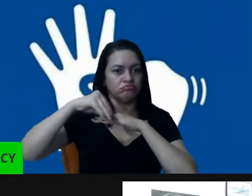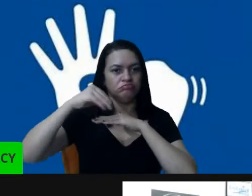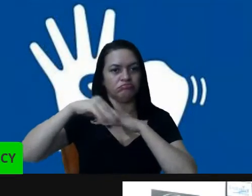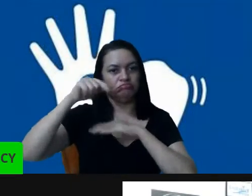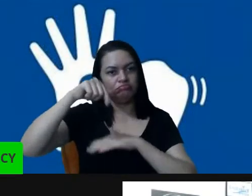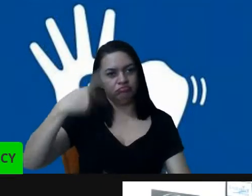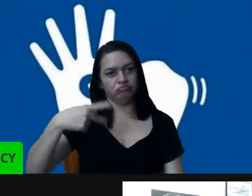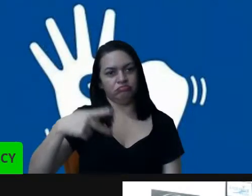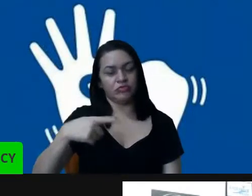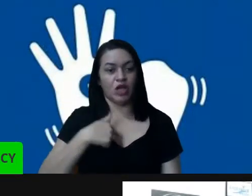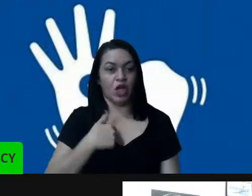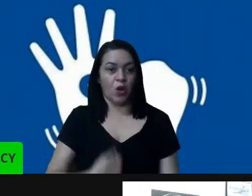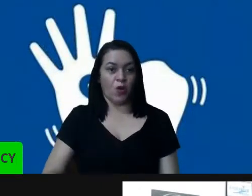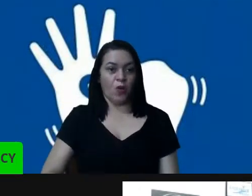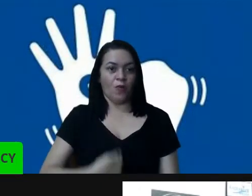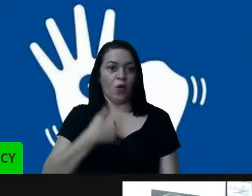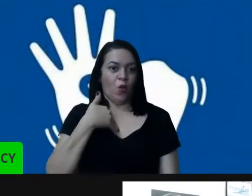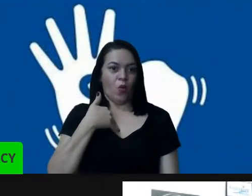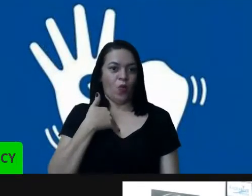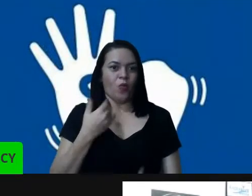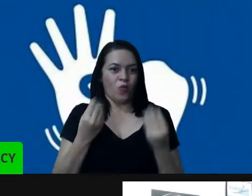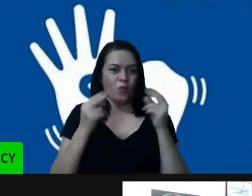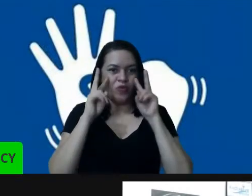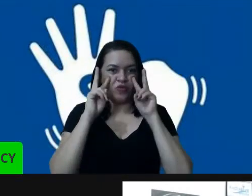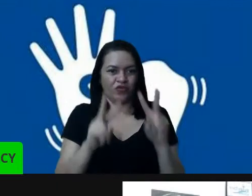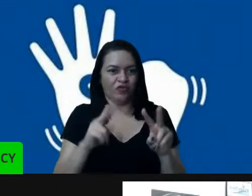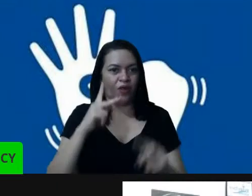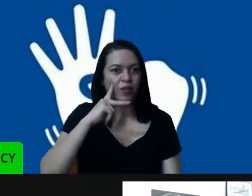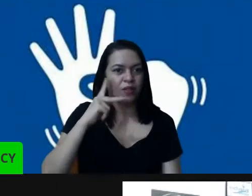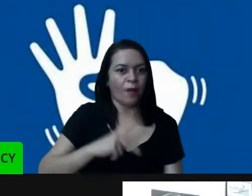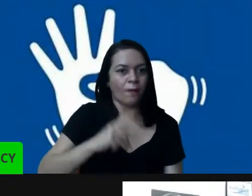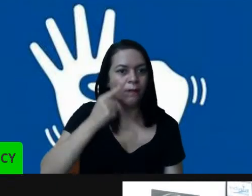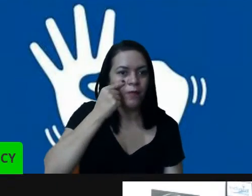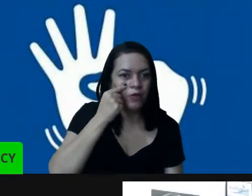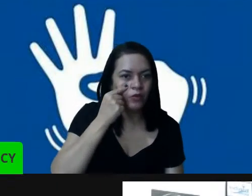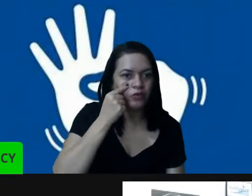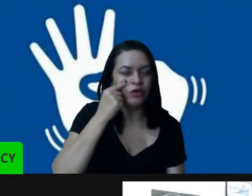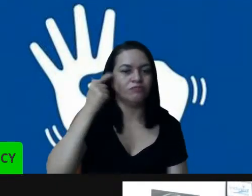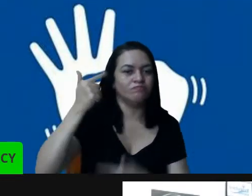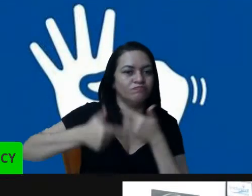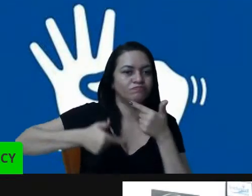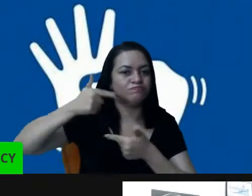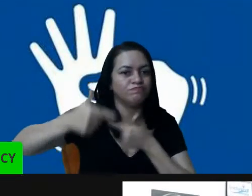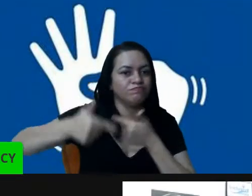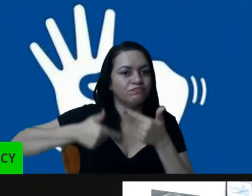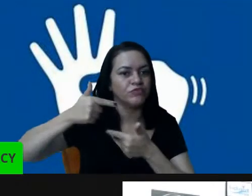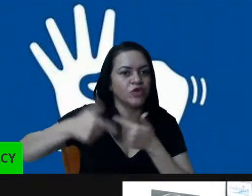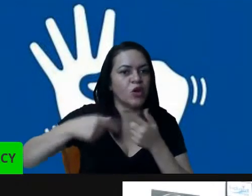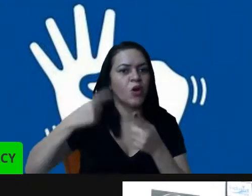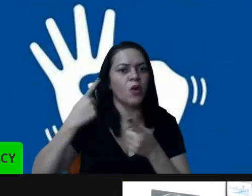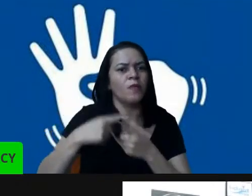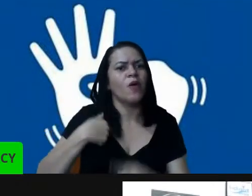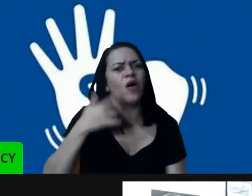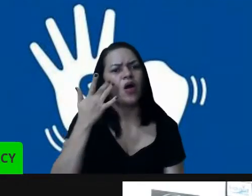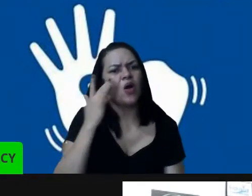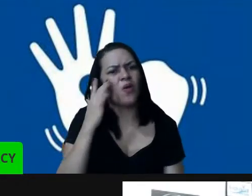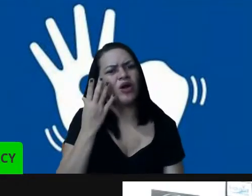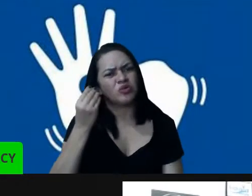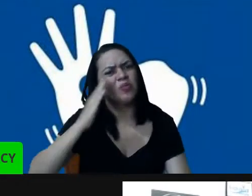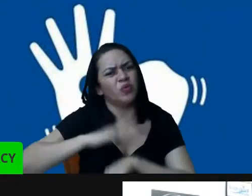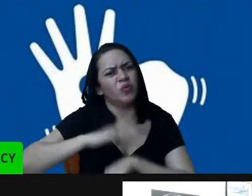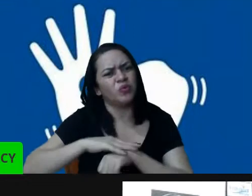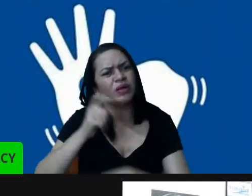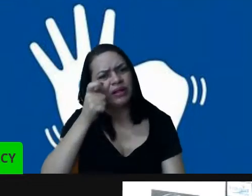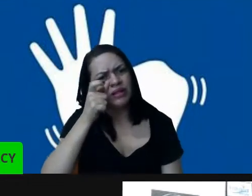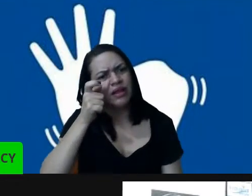orgulho muito de ver o trabalho do Paulo e da Jace, porque eu acho muito interessante, num momento como esse, que a gente vive